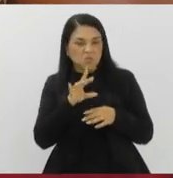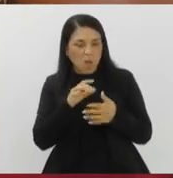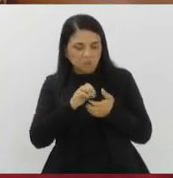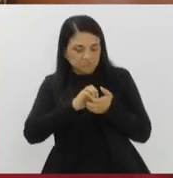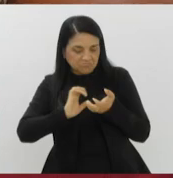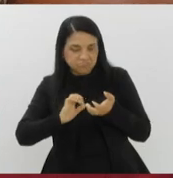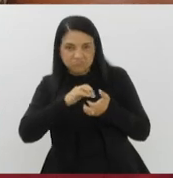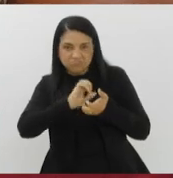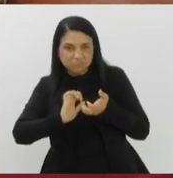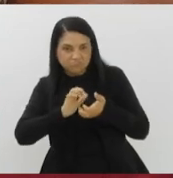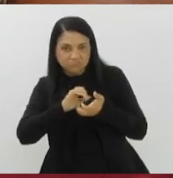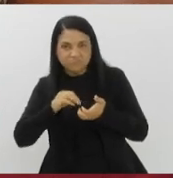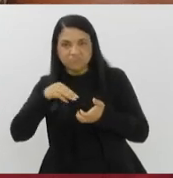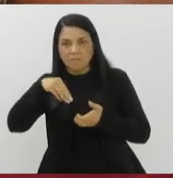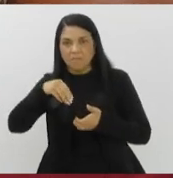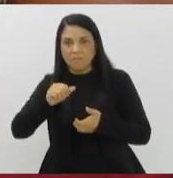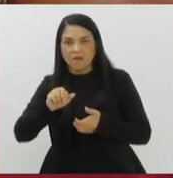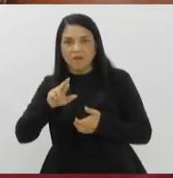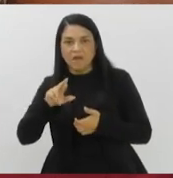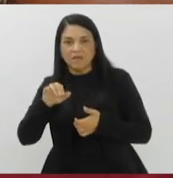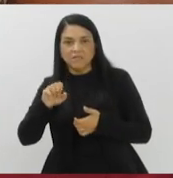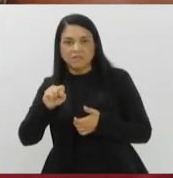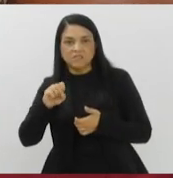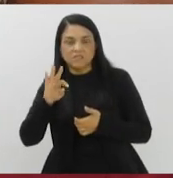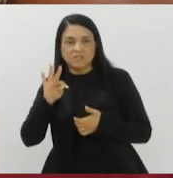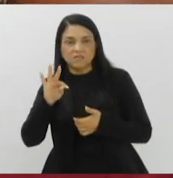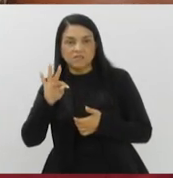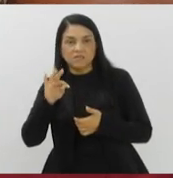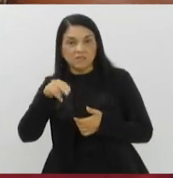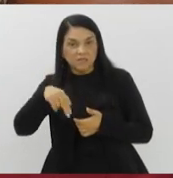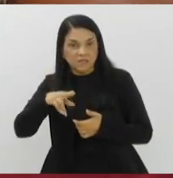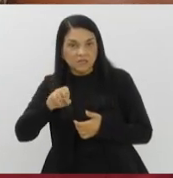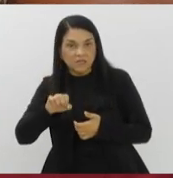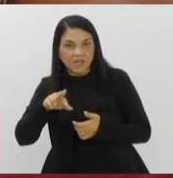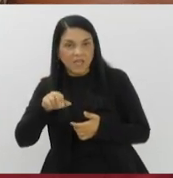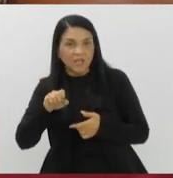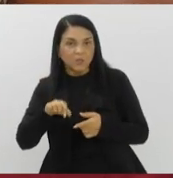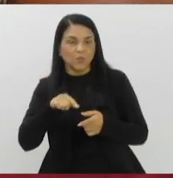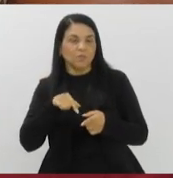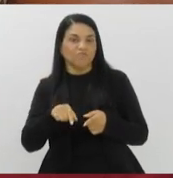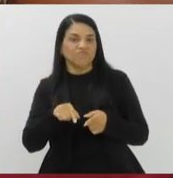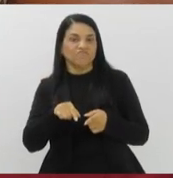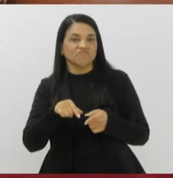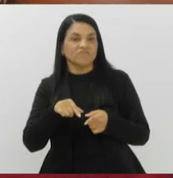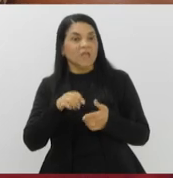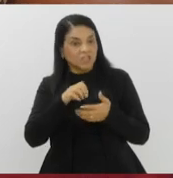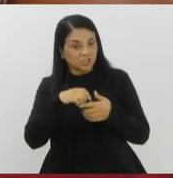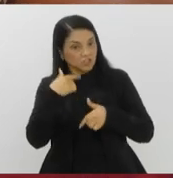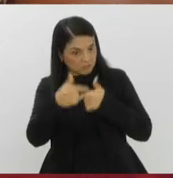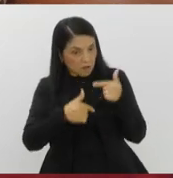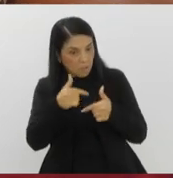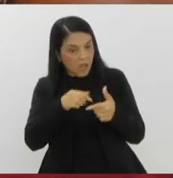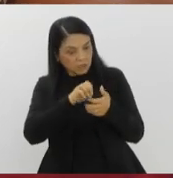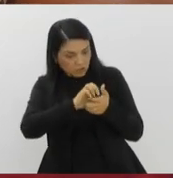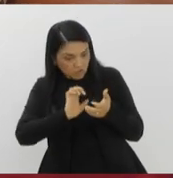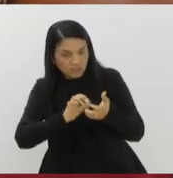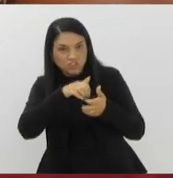é reconhecido. Por quê? Porque a gente não extrai o produto, mas a gente trabalha, a gente descasca. Por